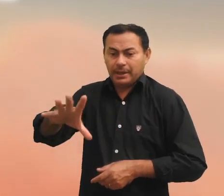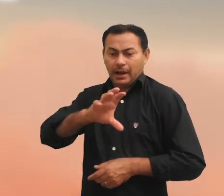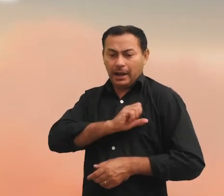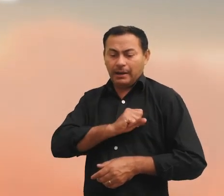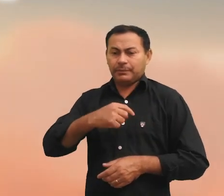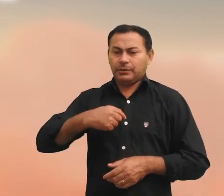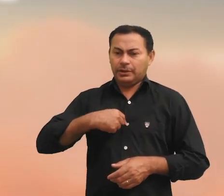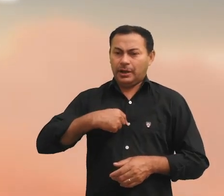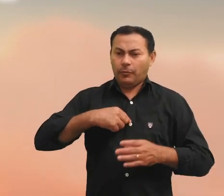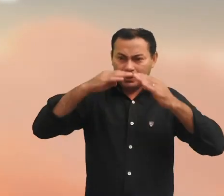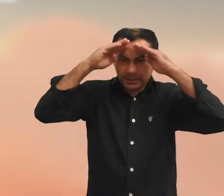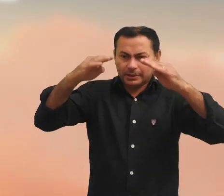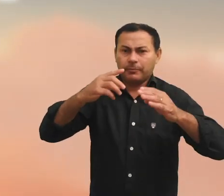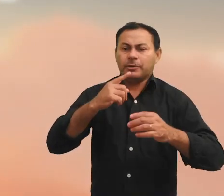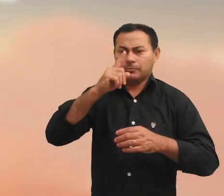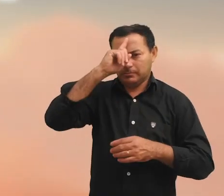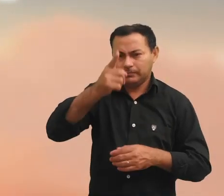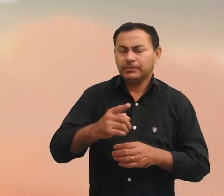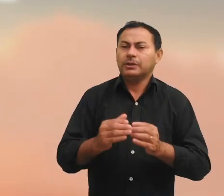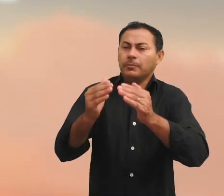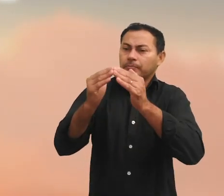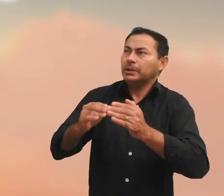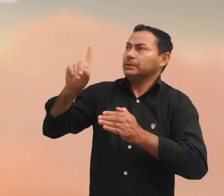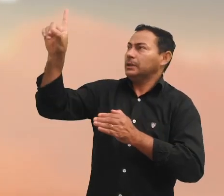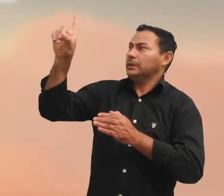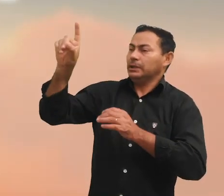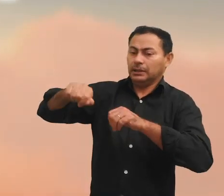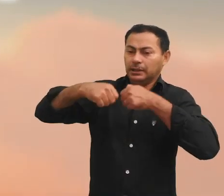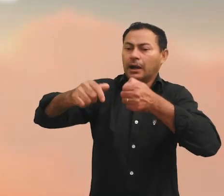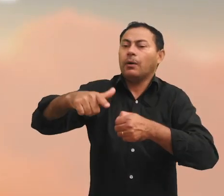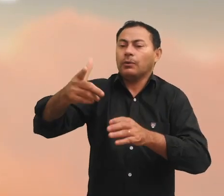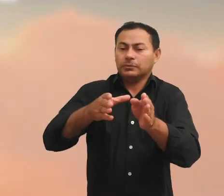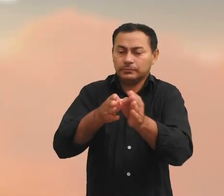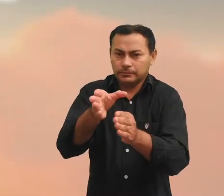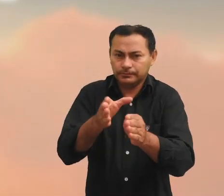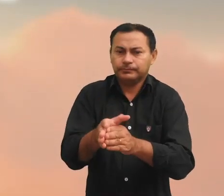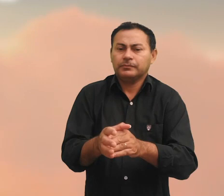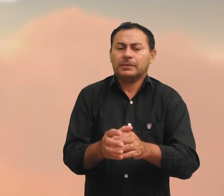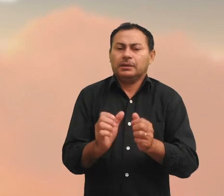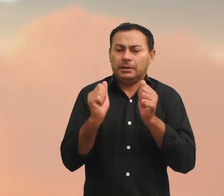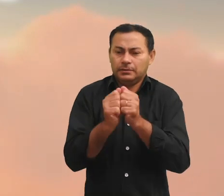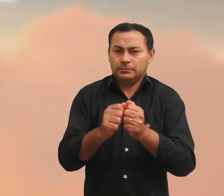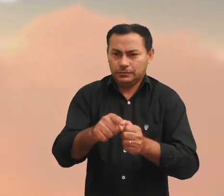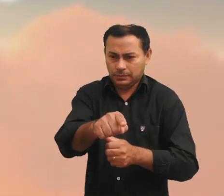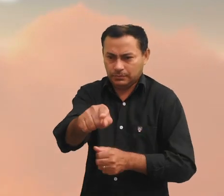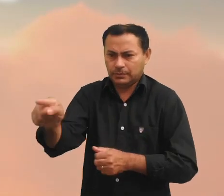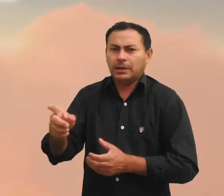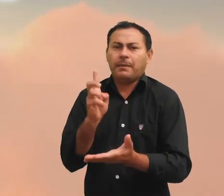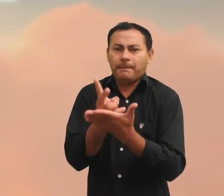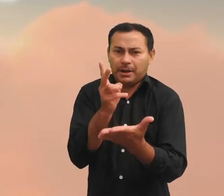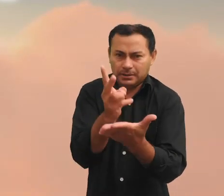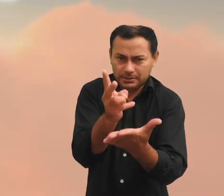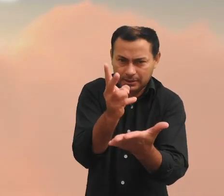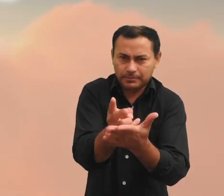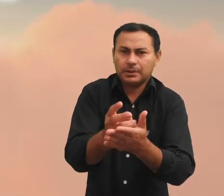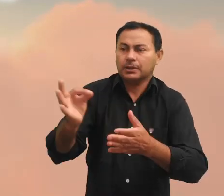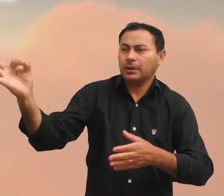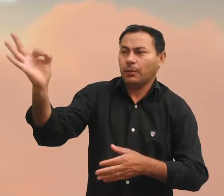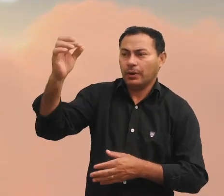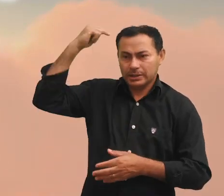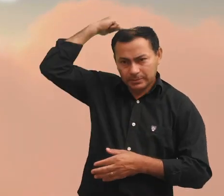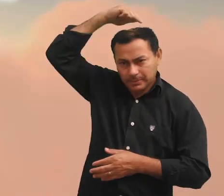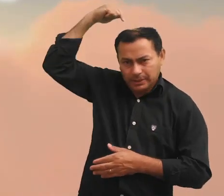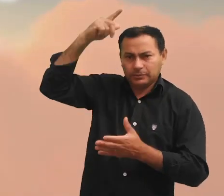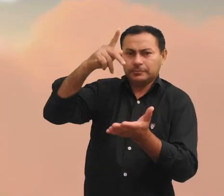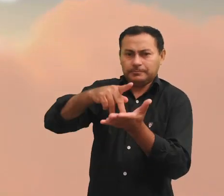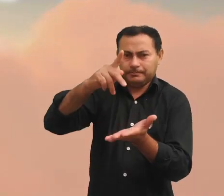amam, obedecerão aos meus mandamentos. E eu pedirei ao Pai, e ele lhes dará outro conselheiro para estar com vocês para